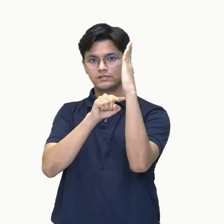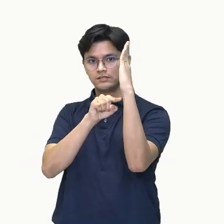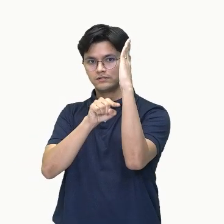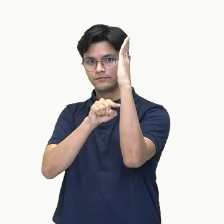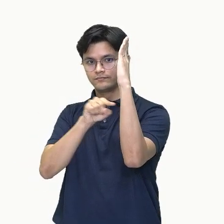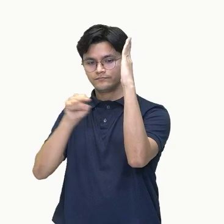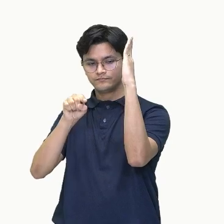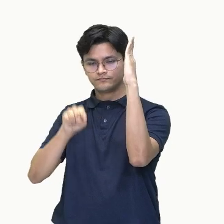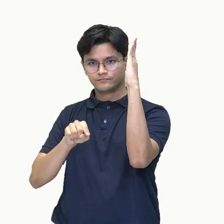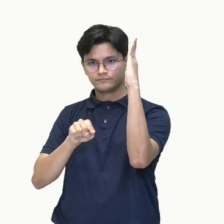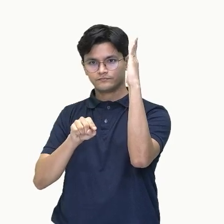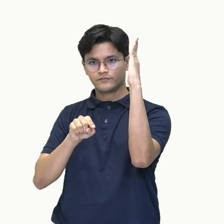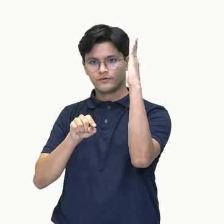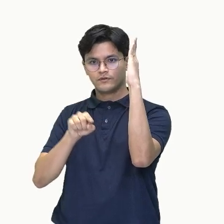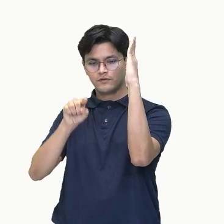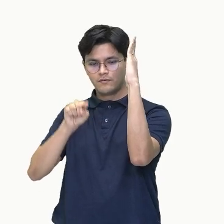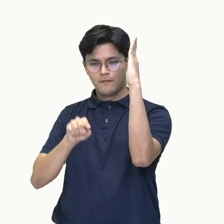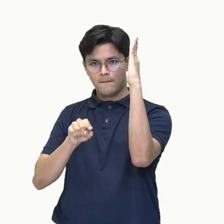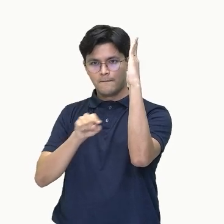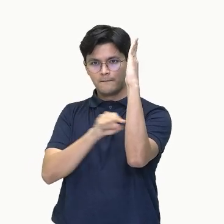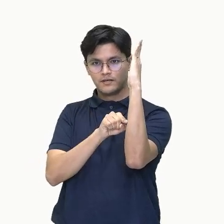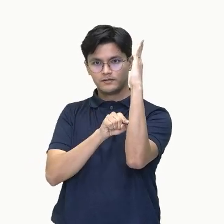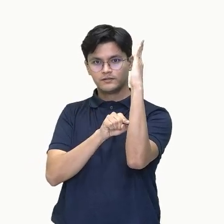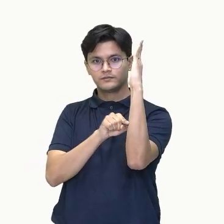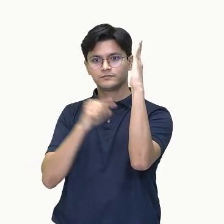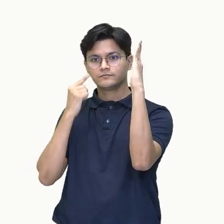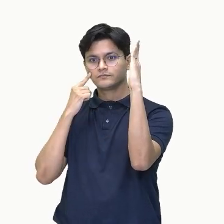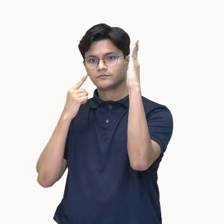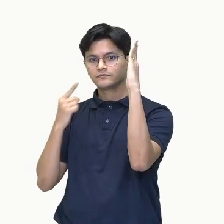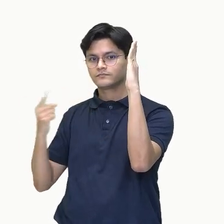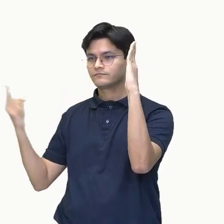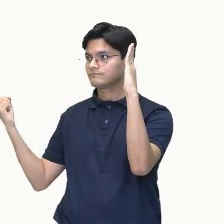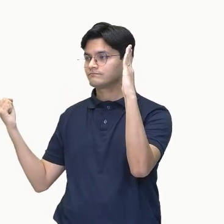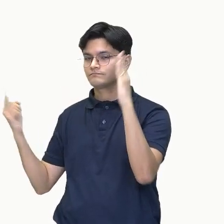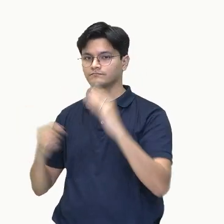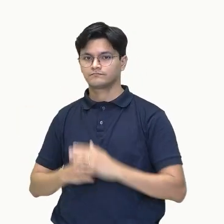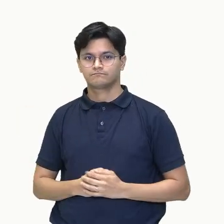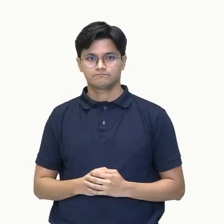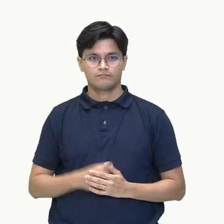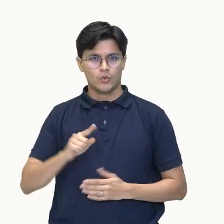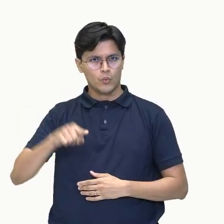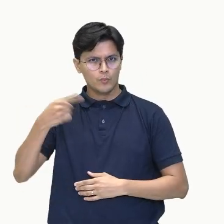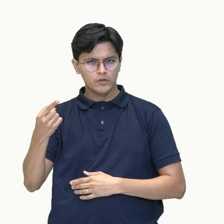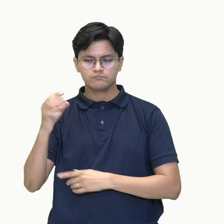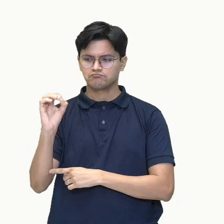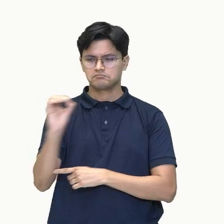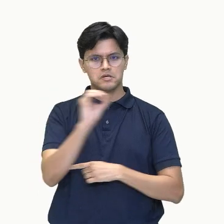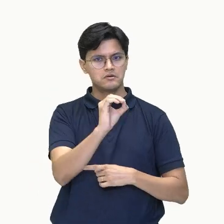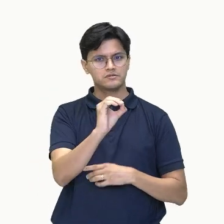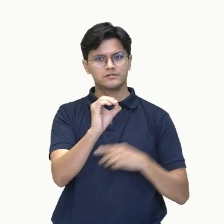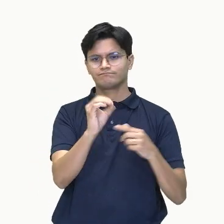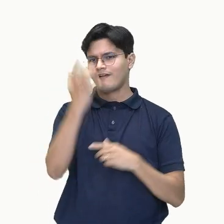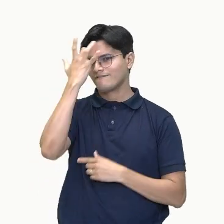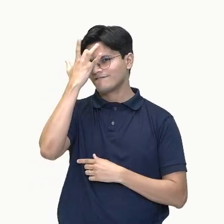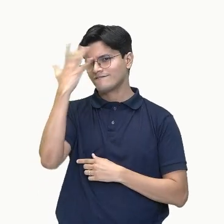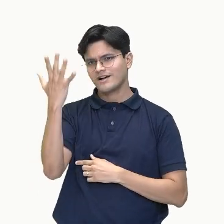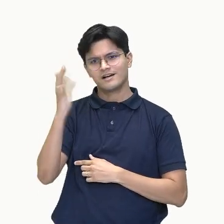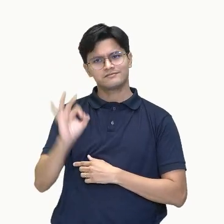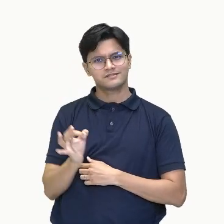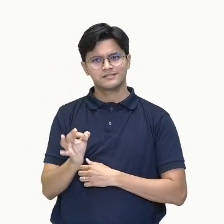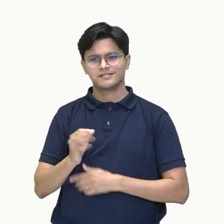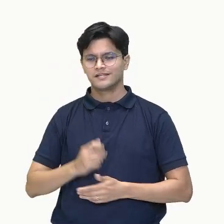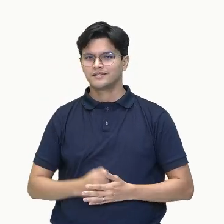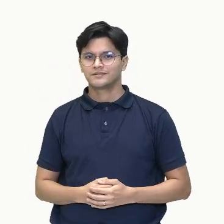e vamos até lá. Pronto. Aqui vamos ter. O próximo 0, 0. Ah, gente, esse daqui, olha, mel na chupeta,